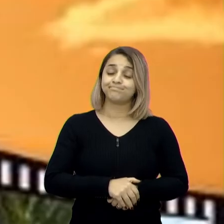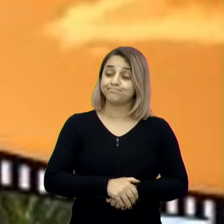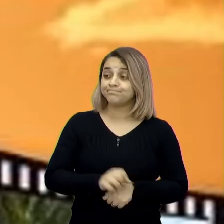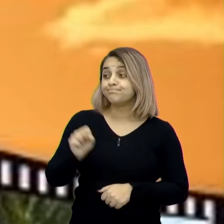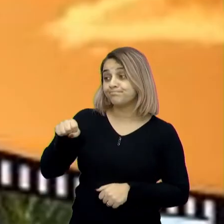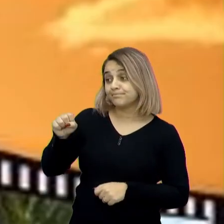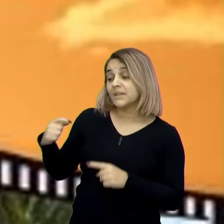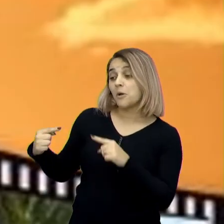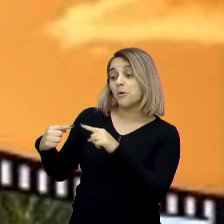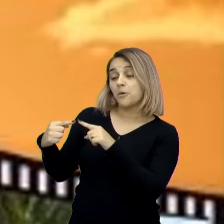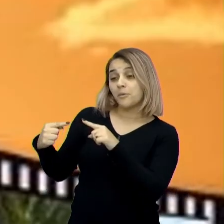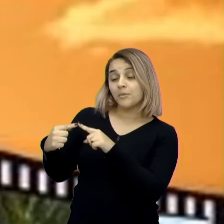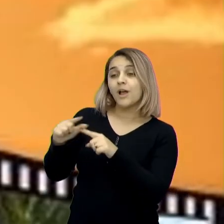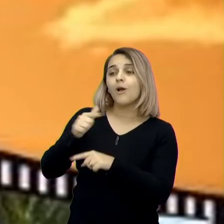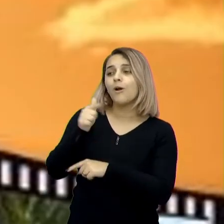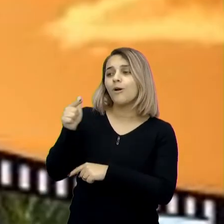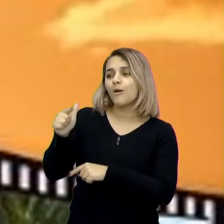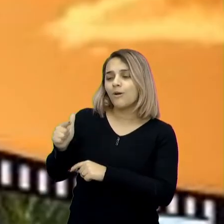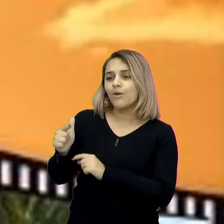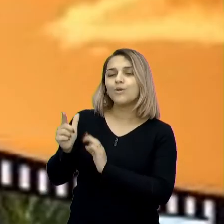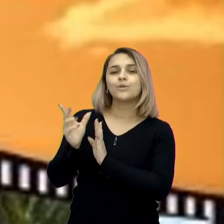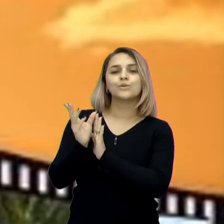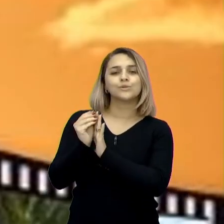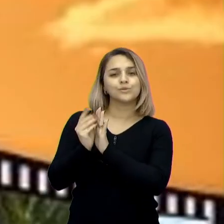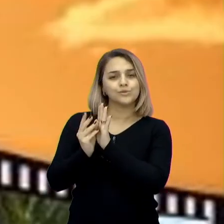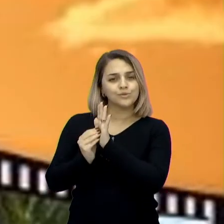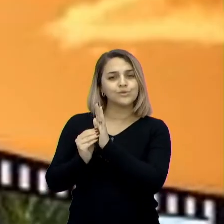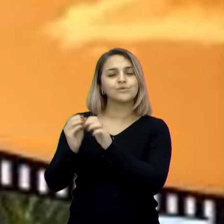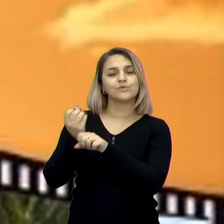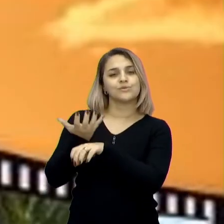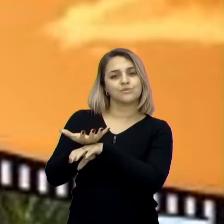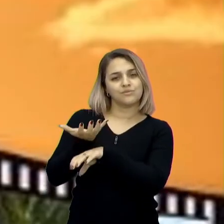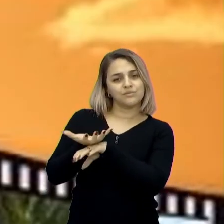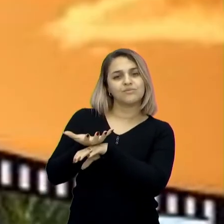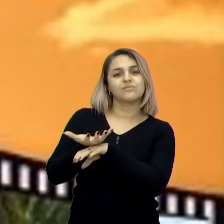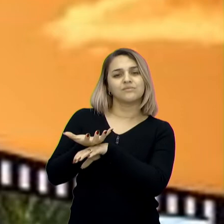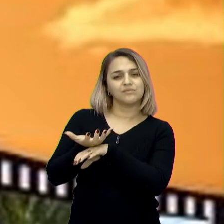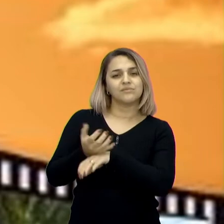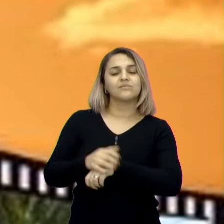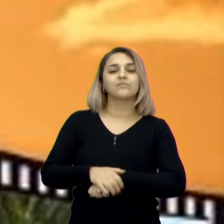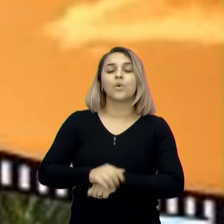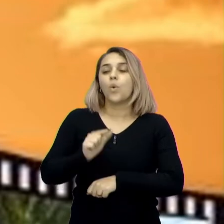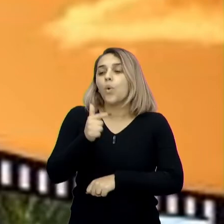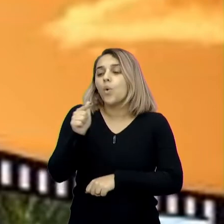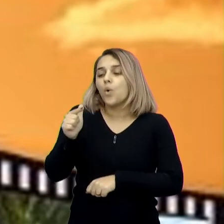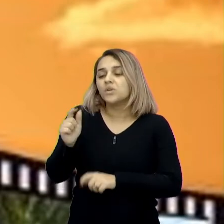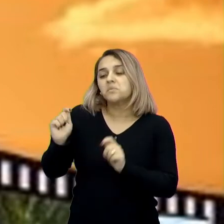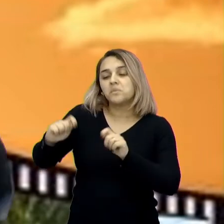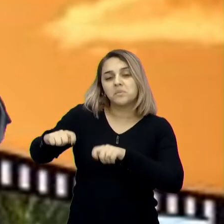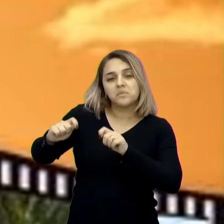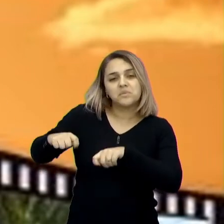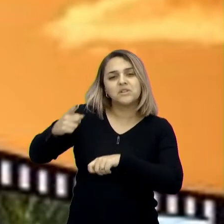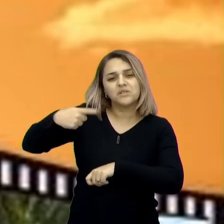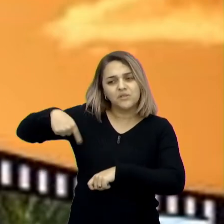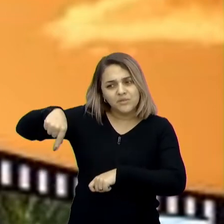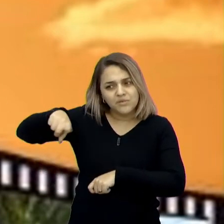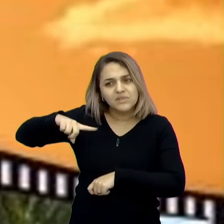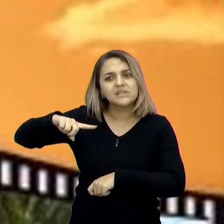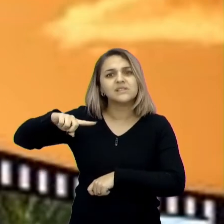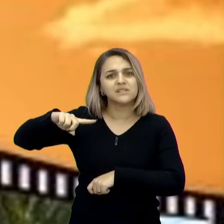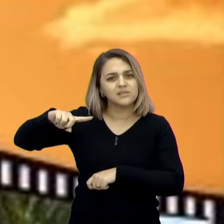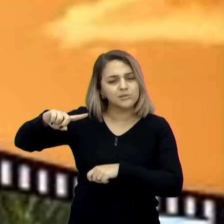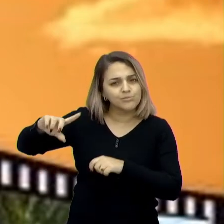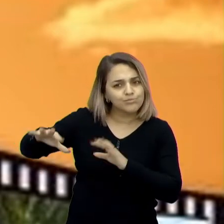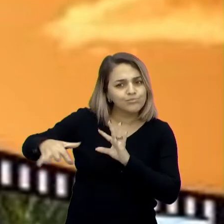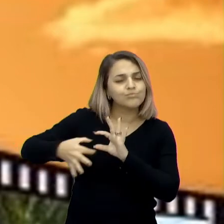relaciona com os outros componentes, né? O Laboratório de Imprensa Internacional, enfim, todos os outros. Então, são possibilidades de vocês começarem a linkar. Quais